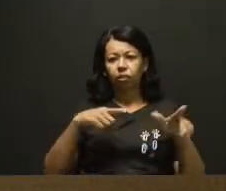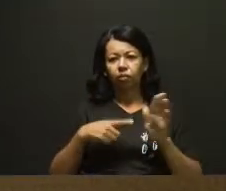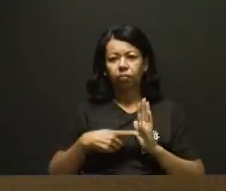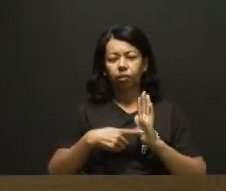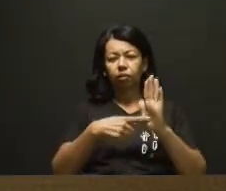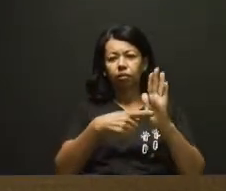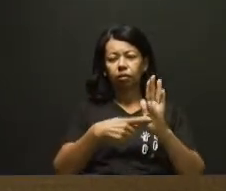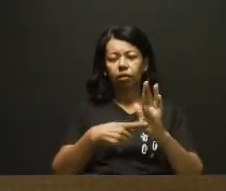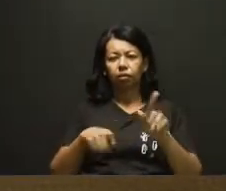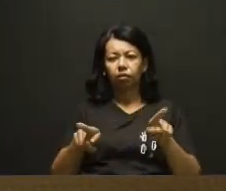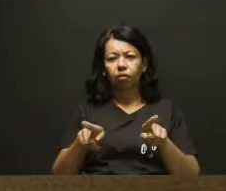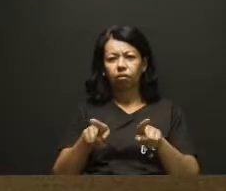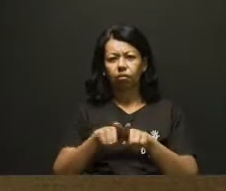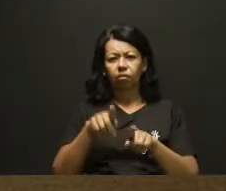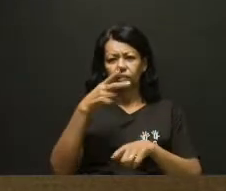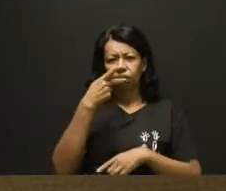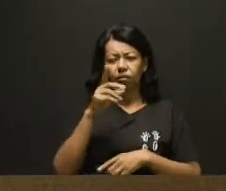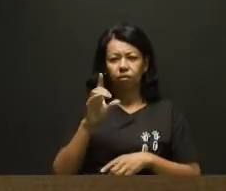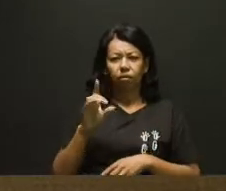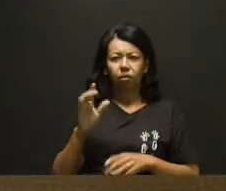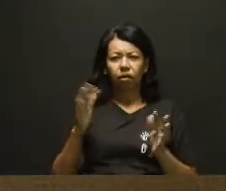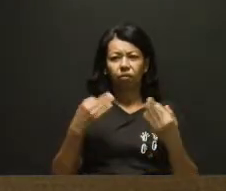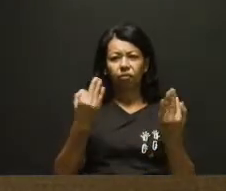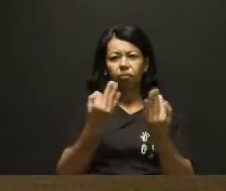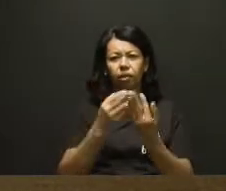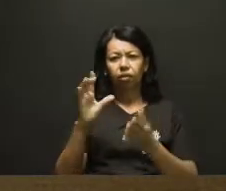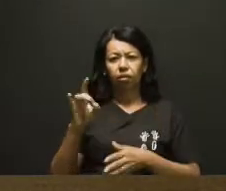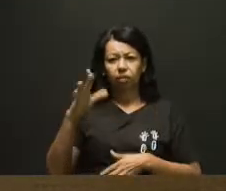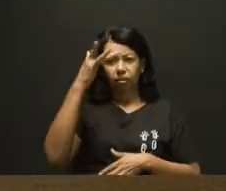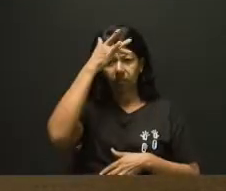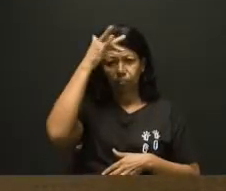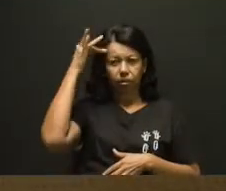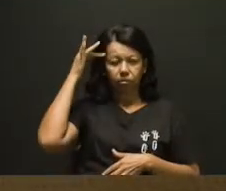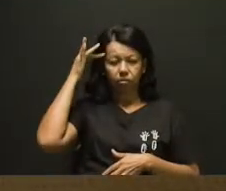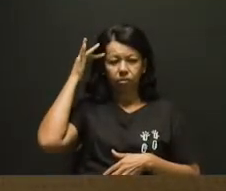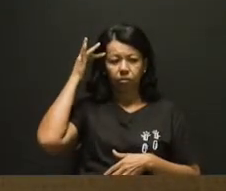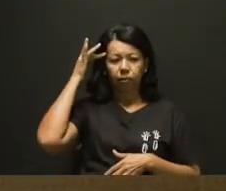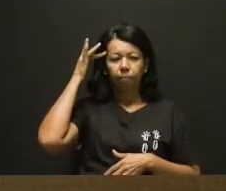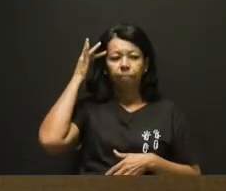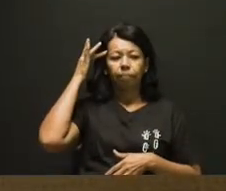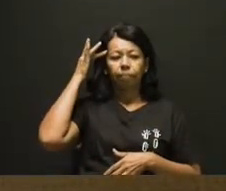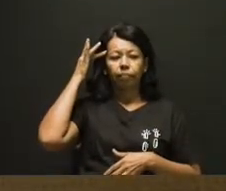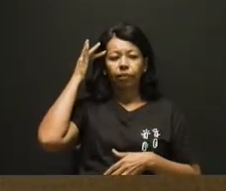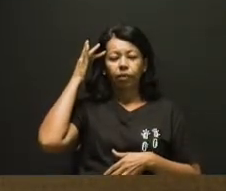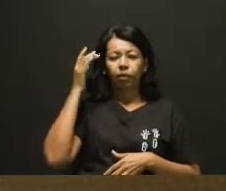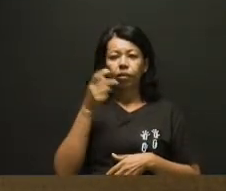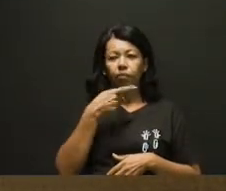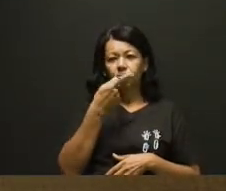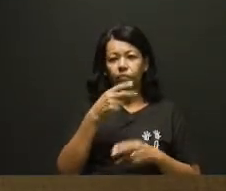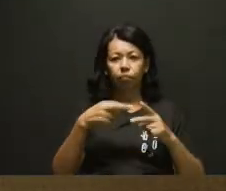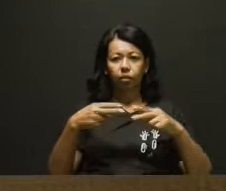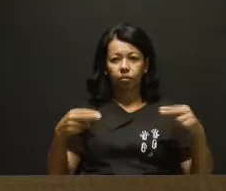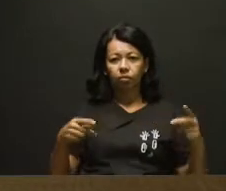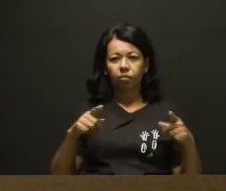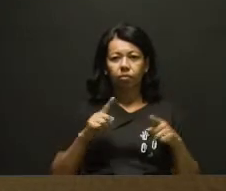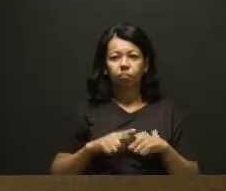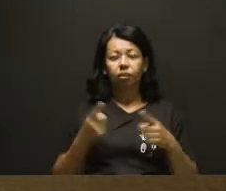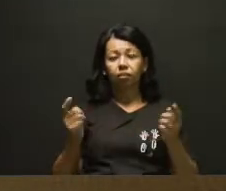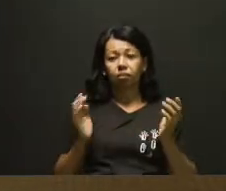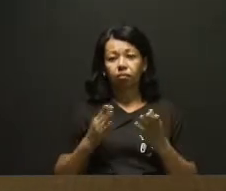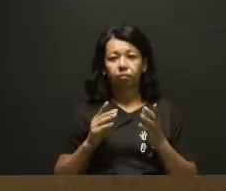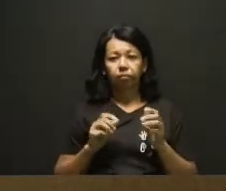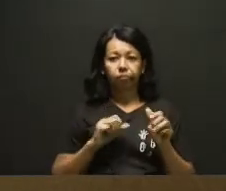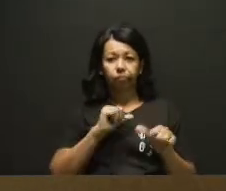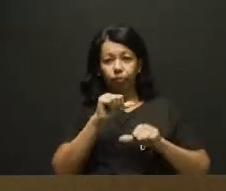ea bola de cabeça fazendo aquela pessoa é e eu ia falar alguma coisa mas agora decidi mudar o